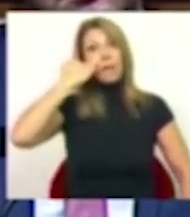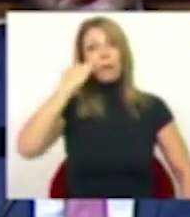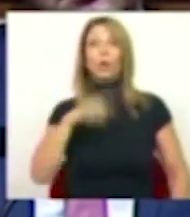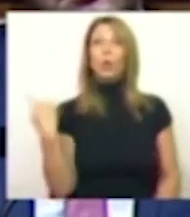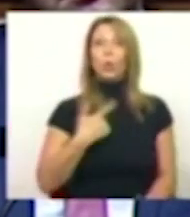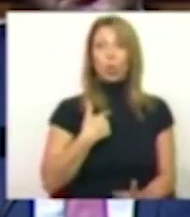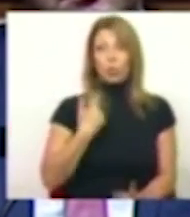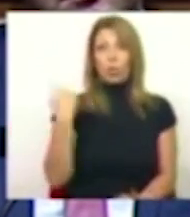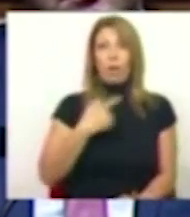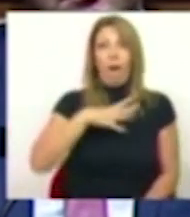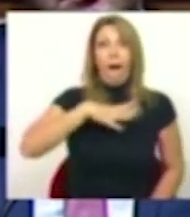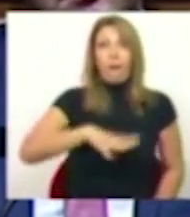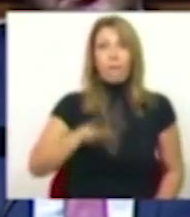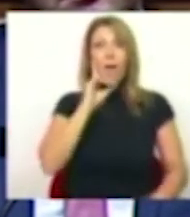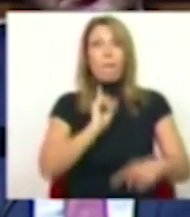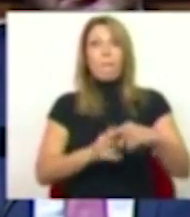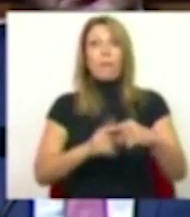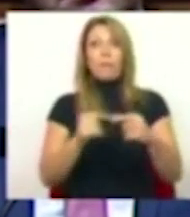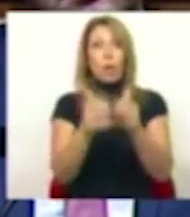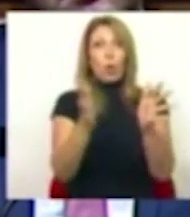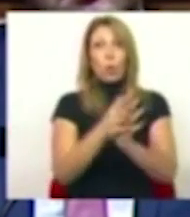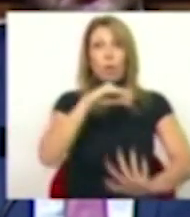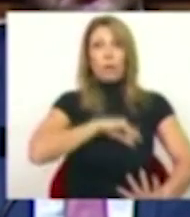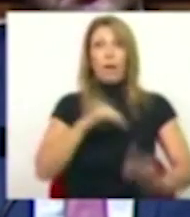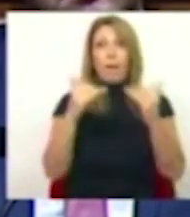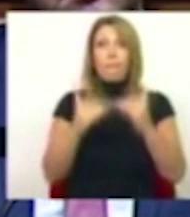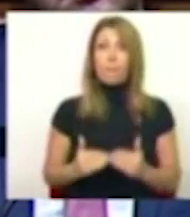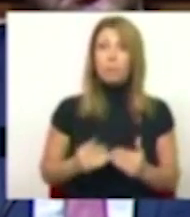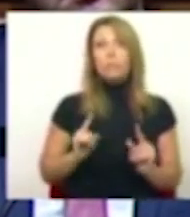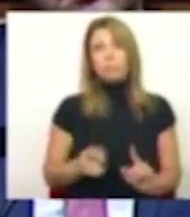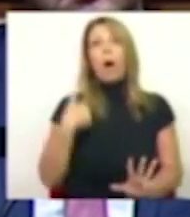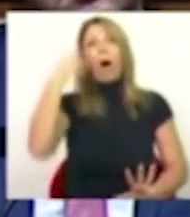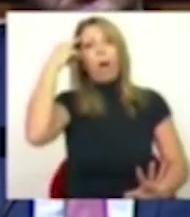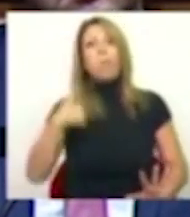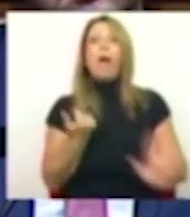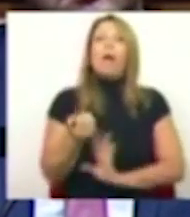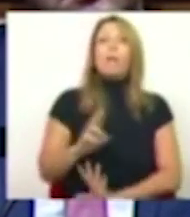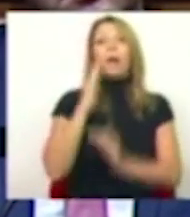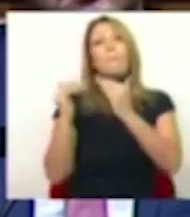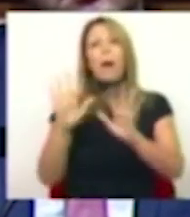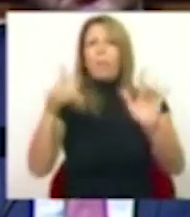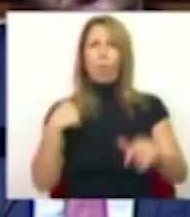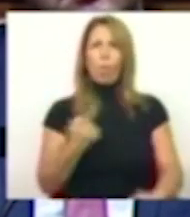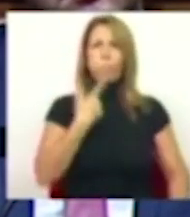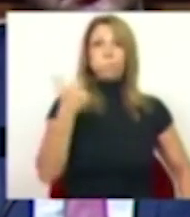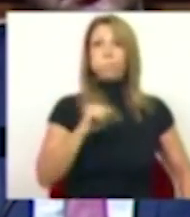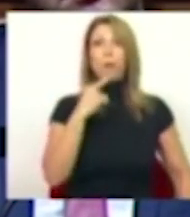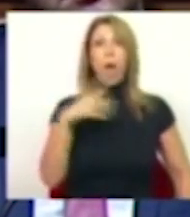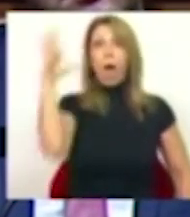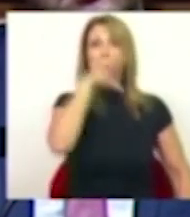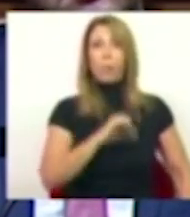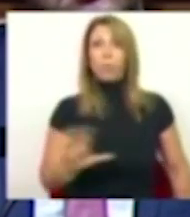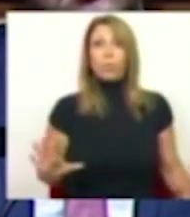que é justamente aqueles que ganham menos. E, portanto, é certo que a taxa de desemprego está baixa, mas nós não podemos abusar. E, portanto, a minha questão é